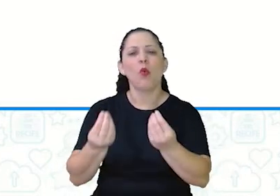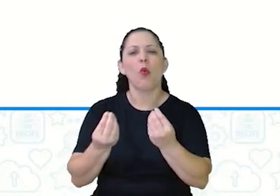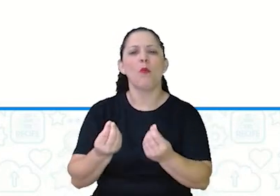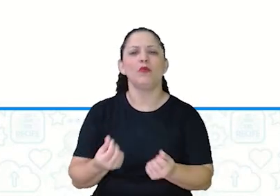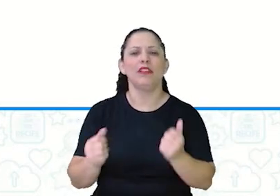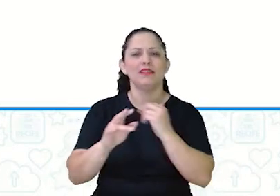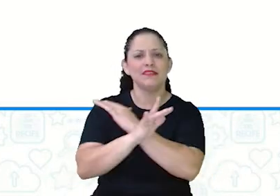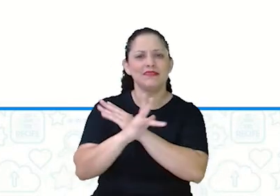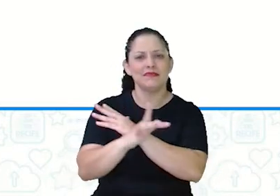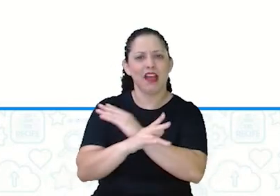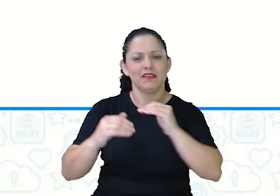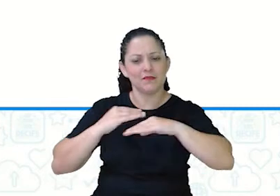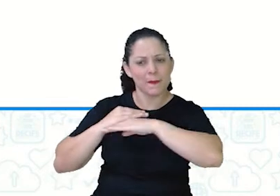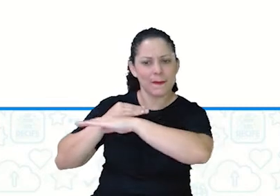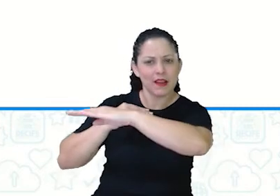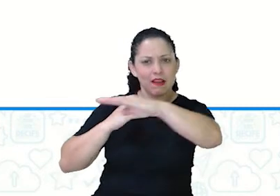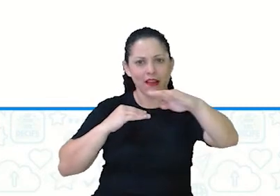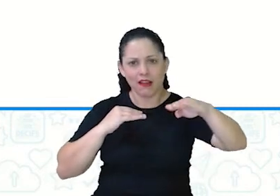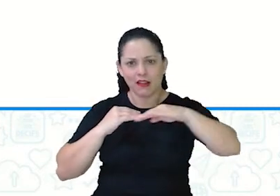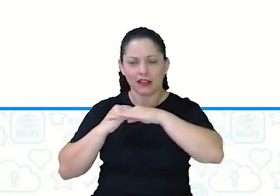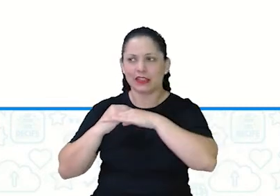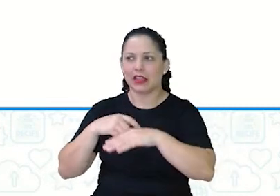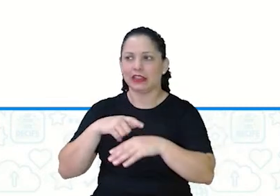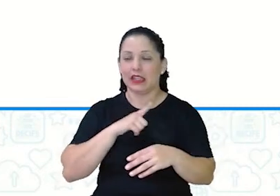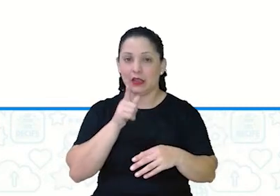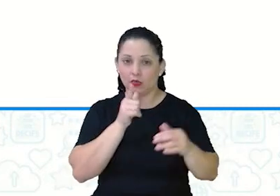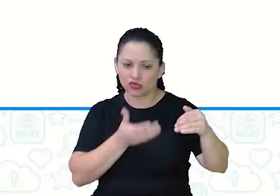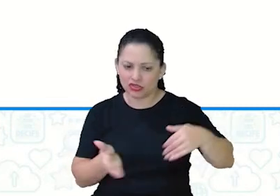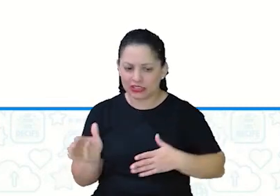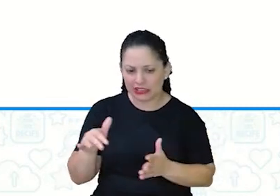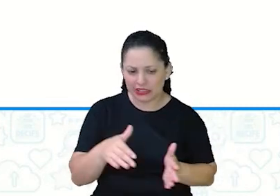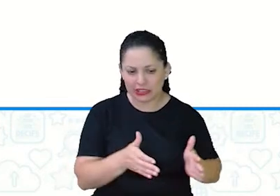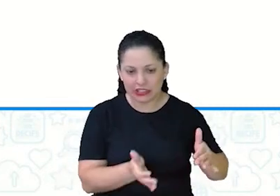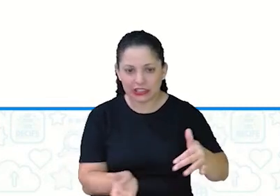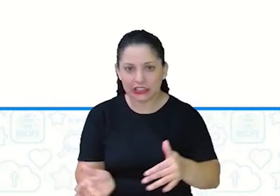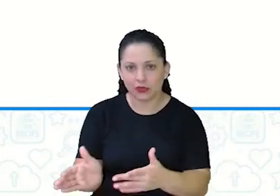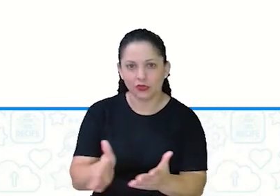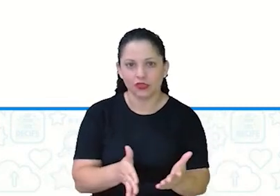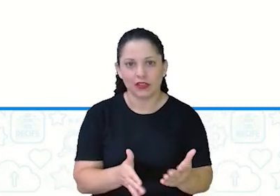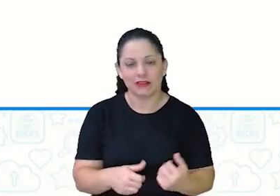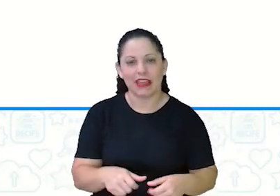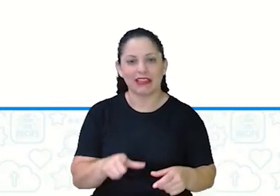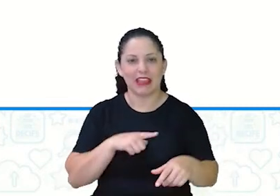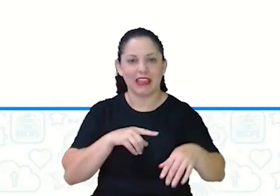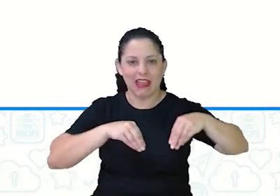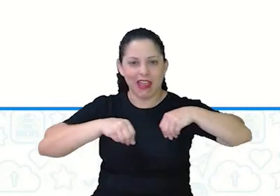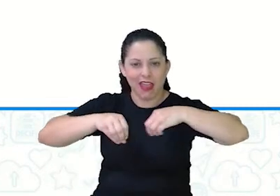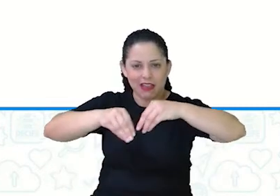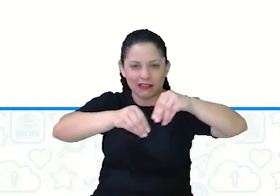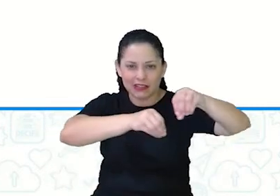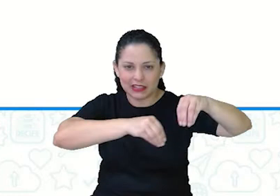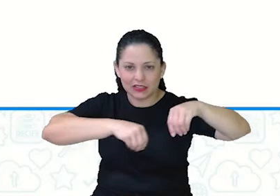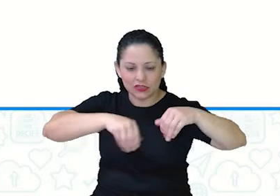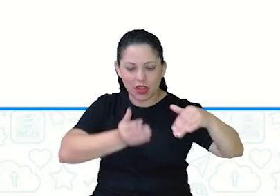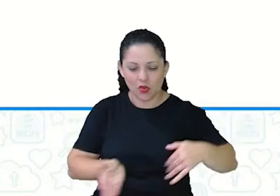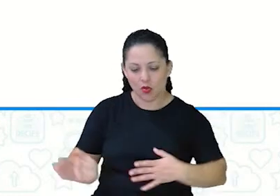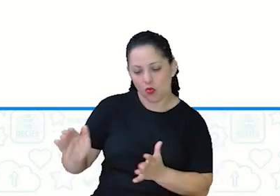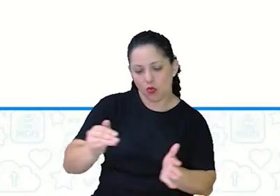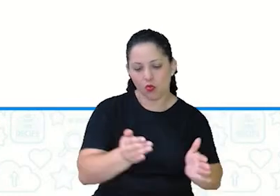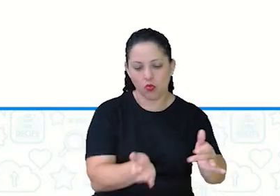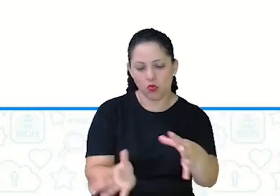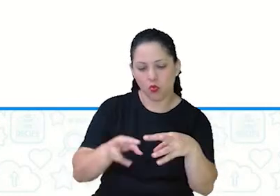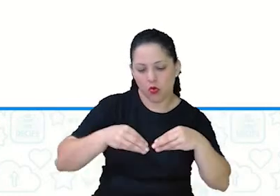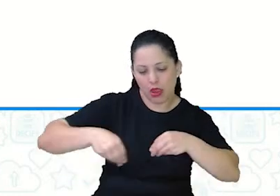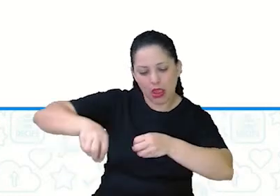planície assim plana? Através dos riozinhos que foram trazendo sedimentos. E quais são esses sedimentos? Olha